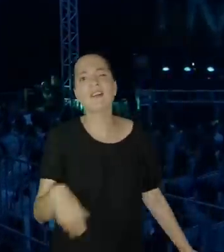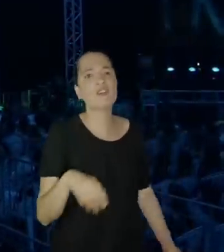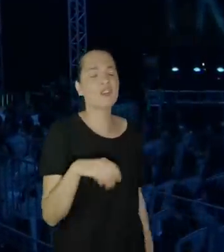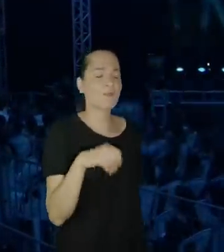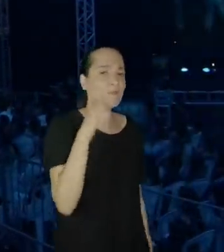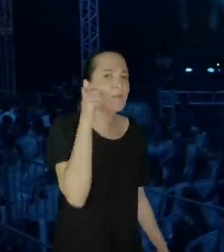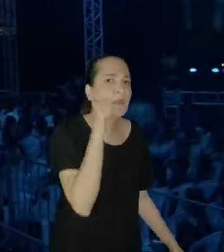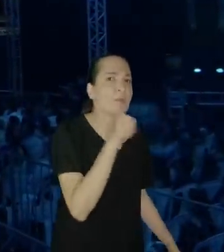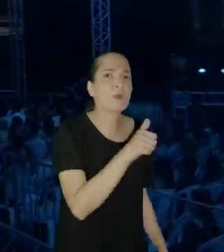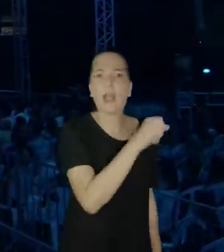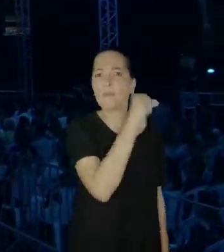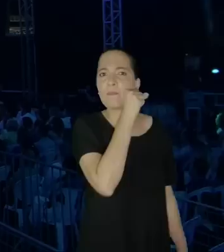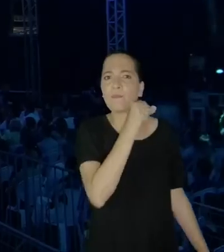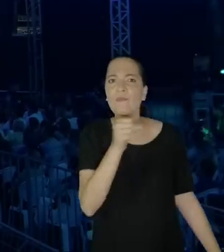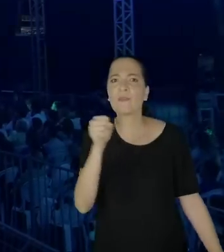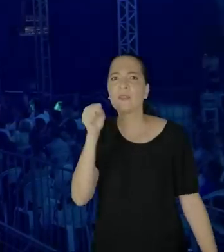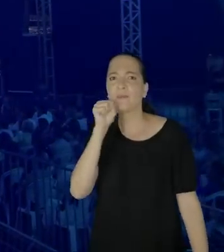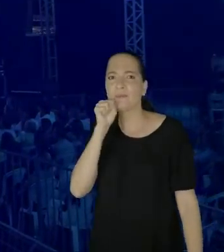Samaritana,